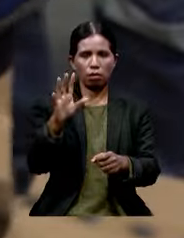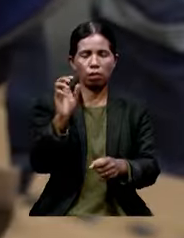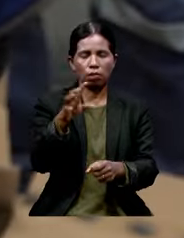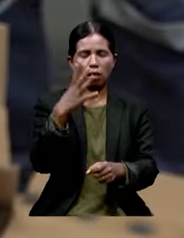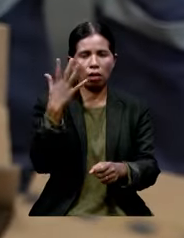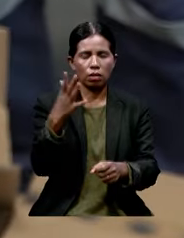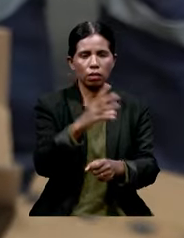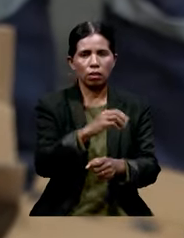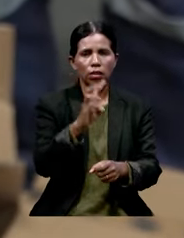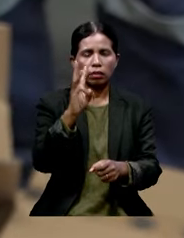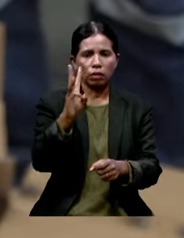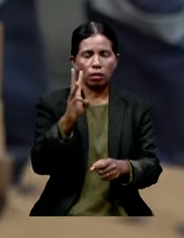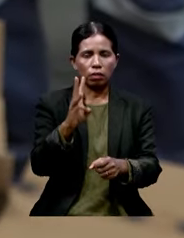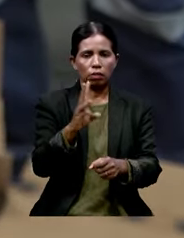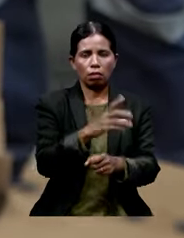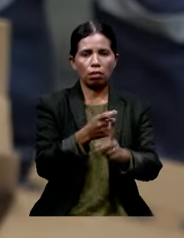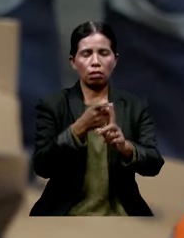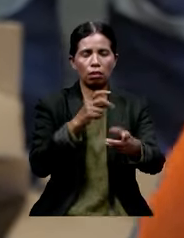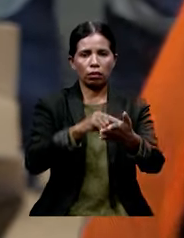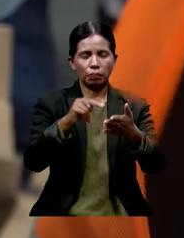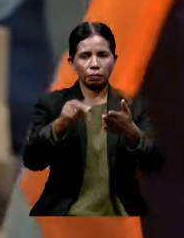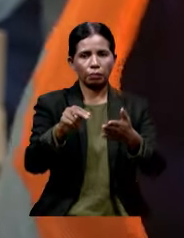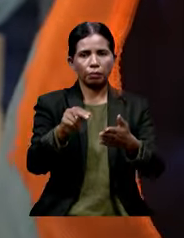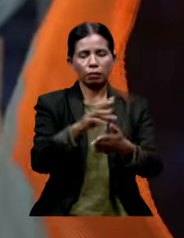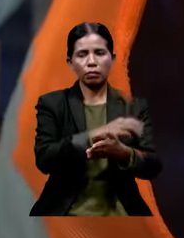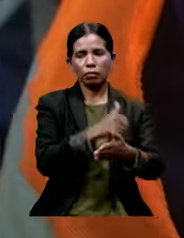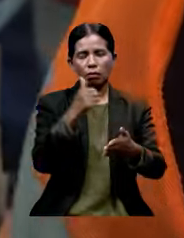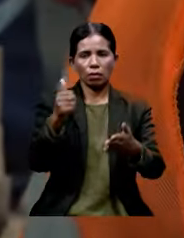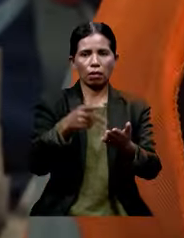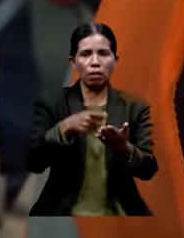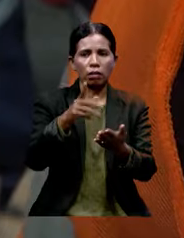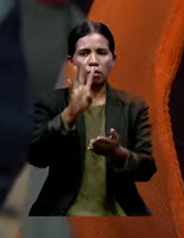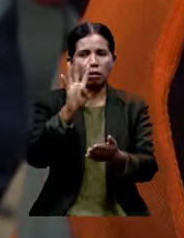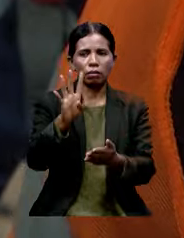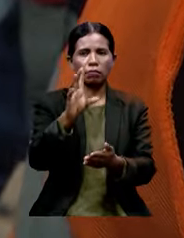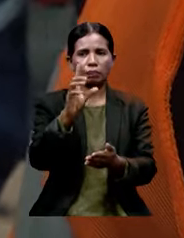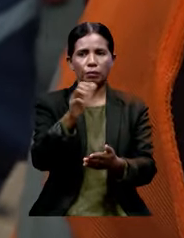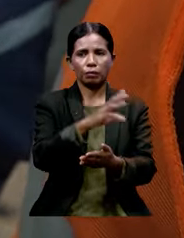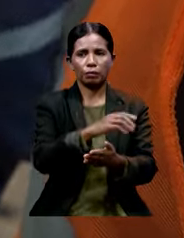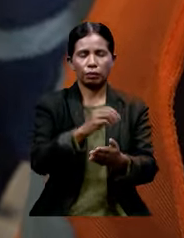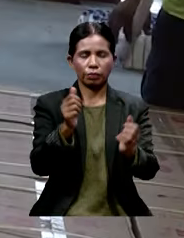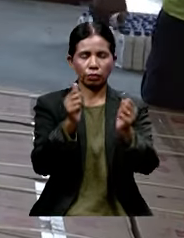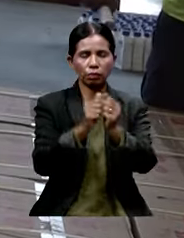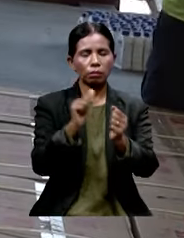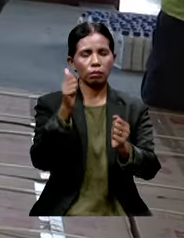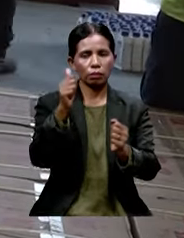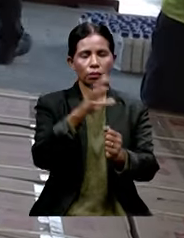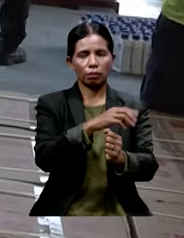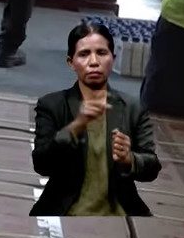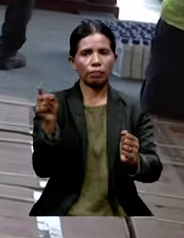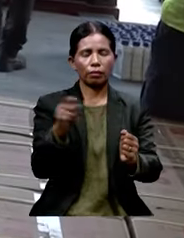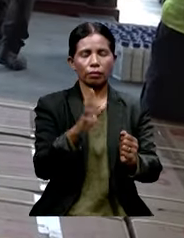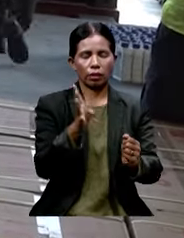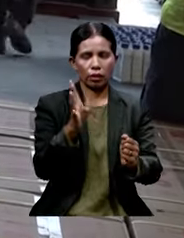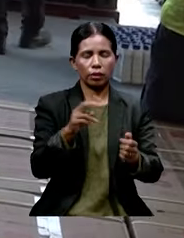5, W traço Hatulu, ho número BATS, no Shell Advance HATAX 7, Sanulu W traço Hatulu,